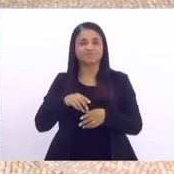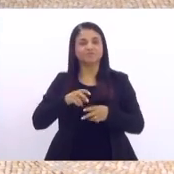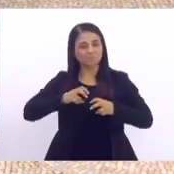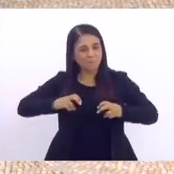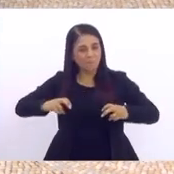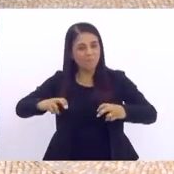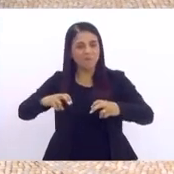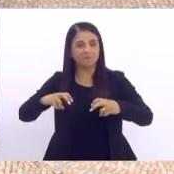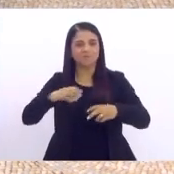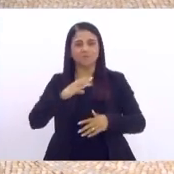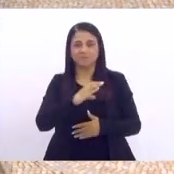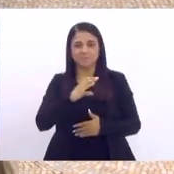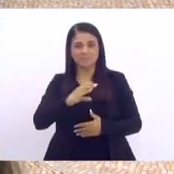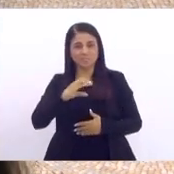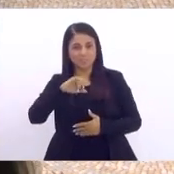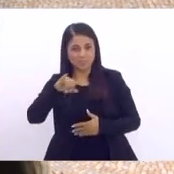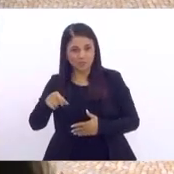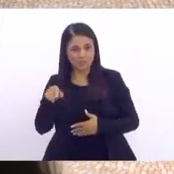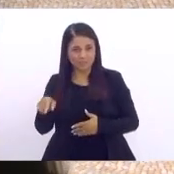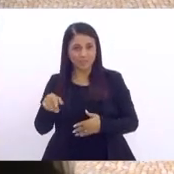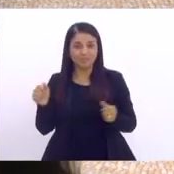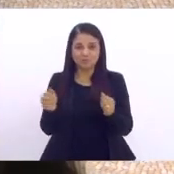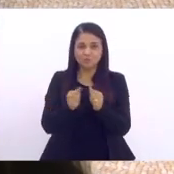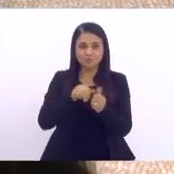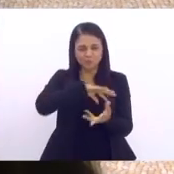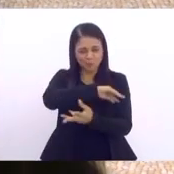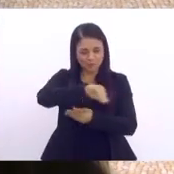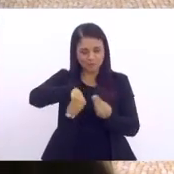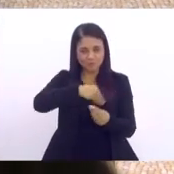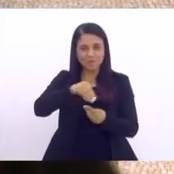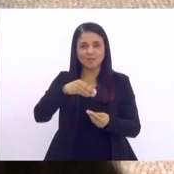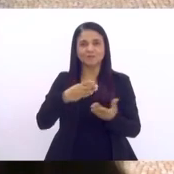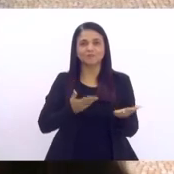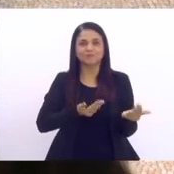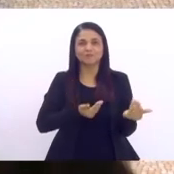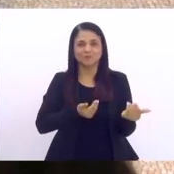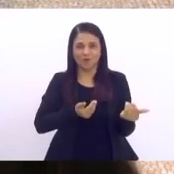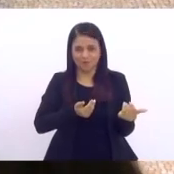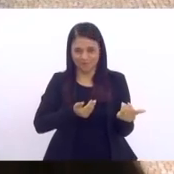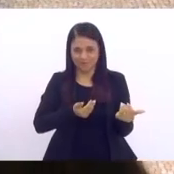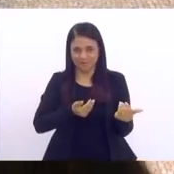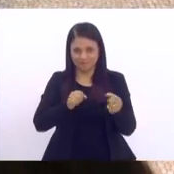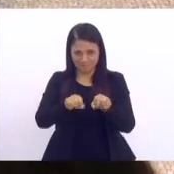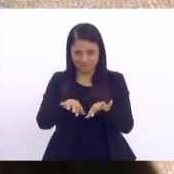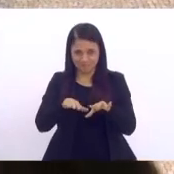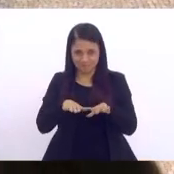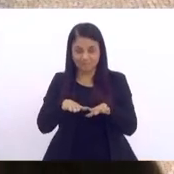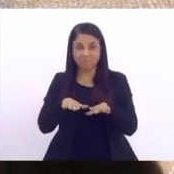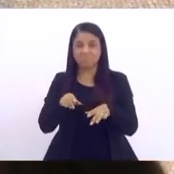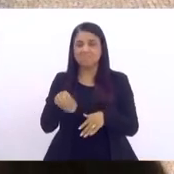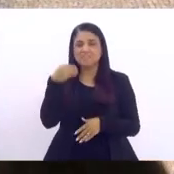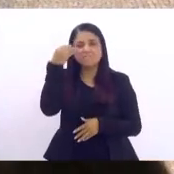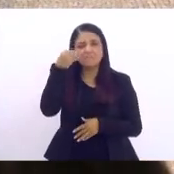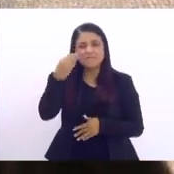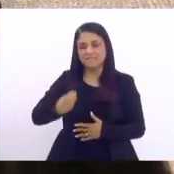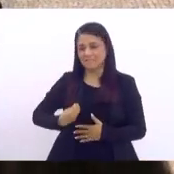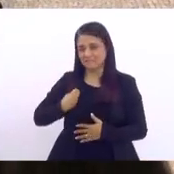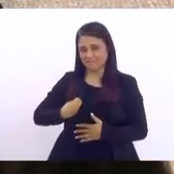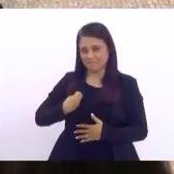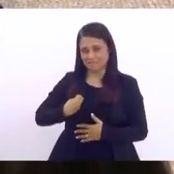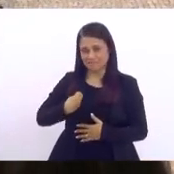vida a experiência ali vivida. E eles conseguiram demonstrar o seu tamanho, a